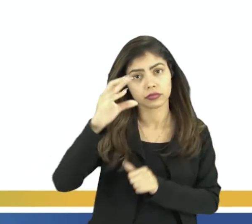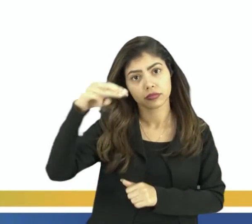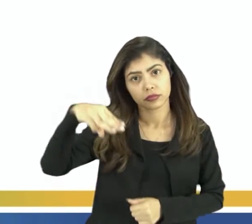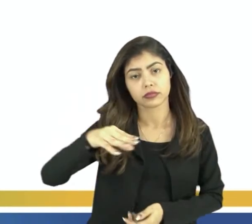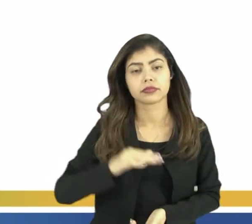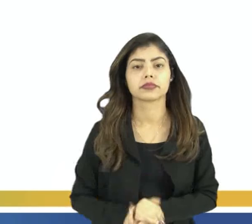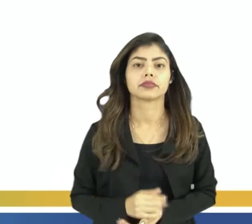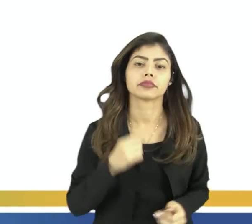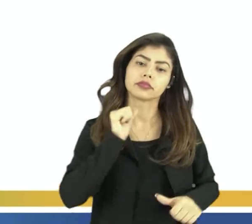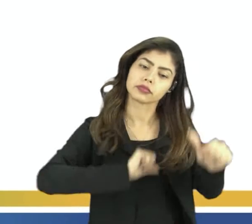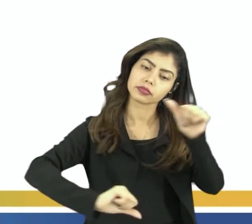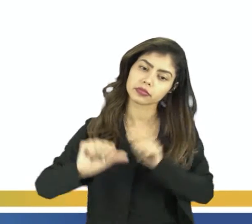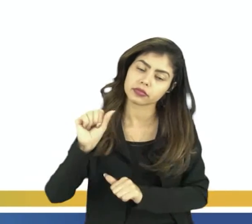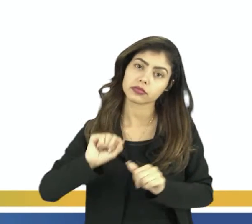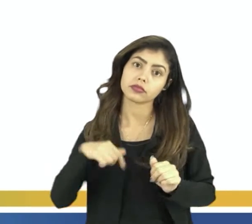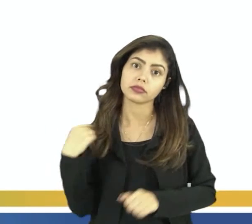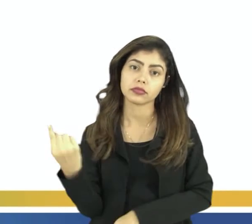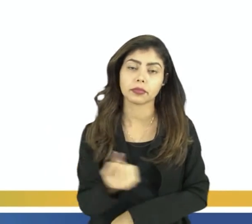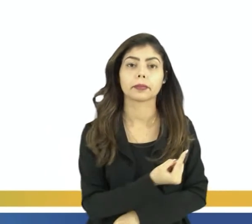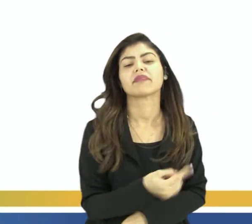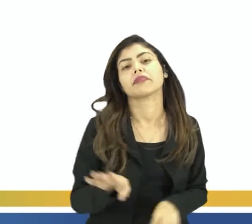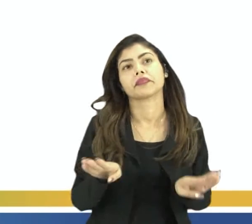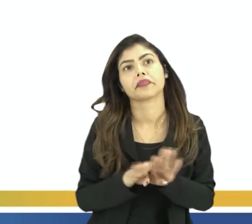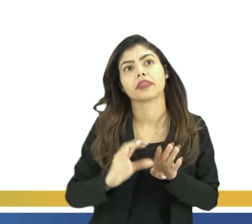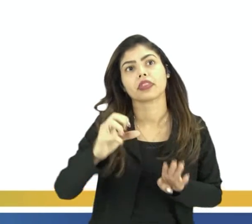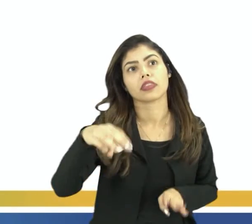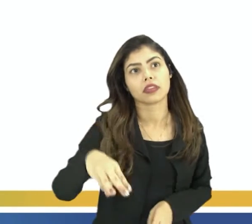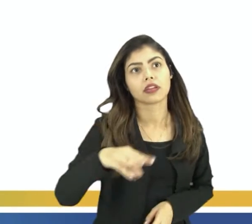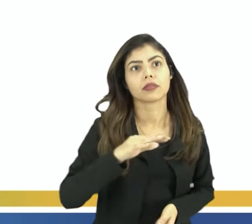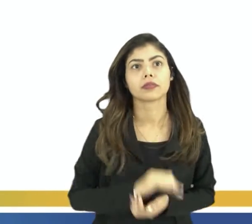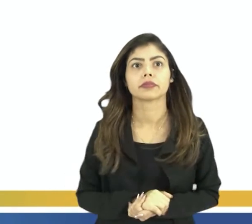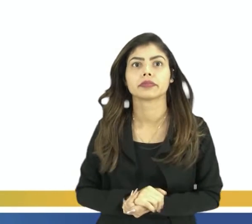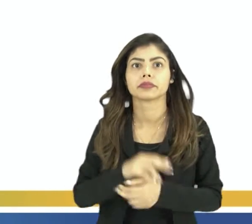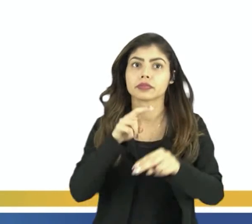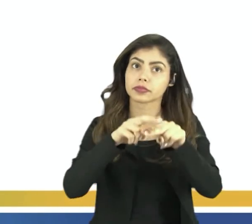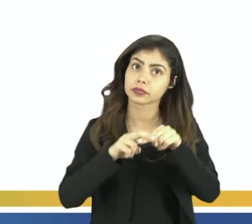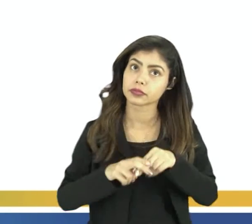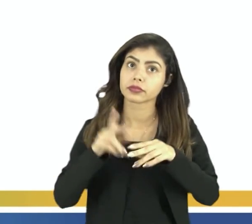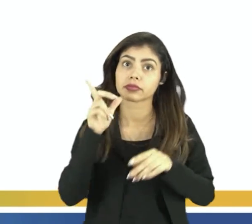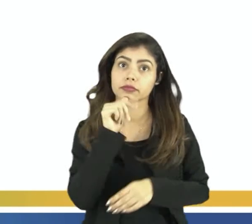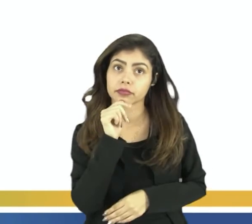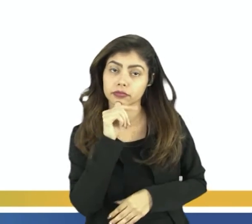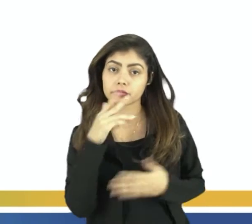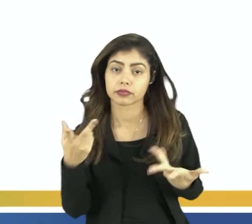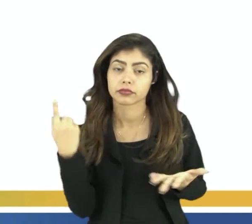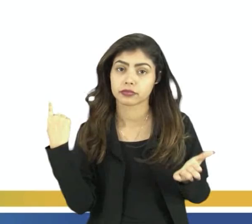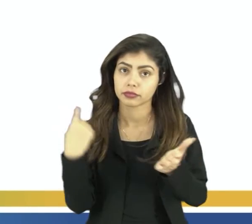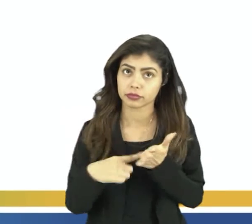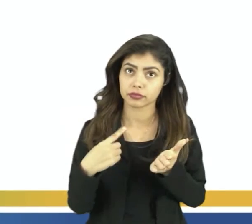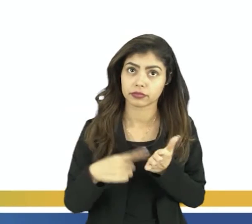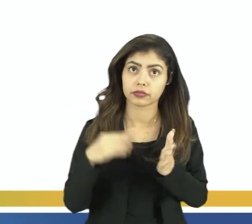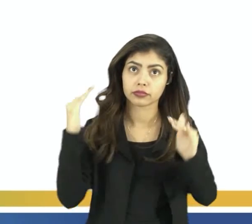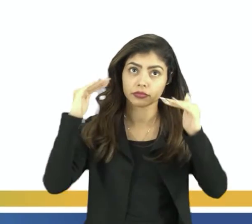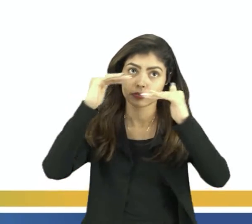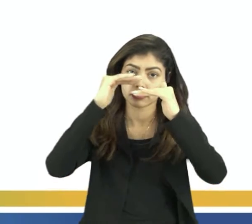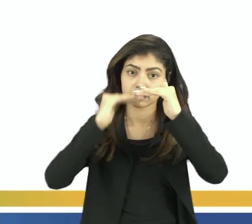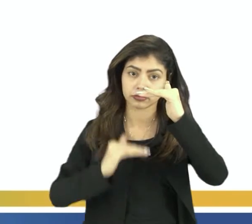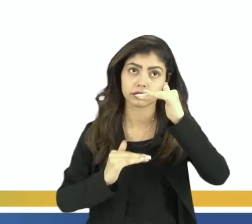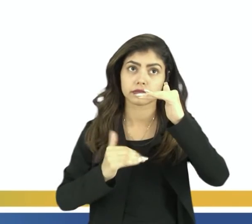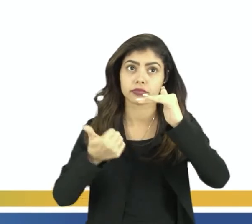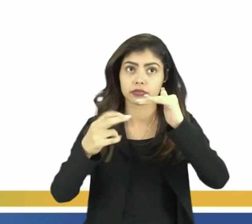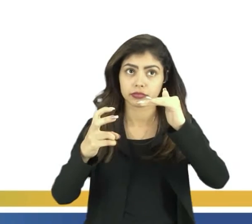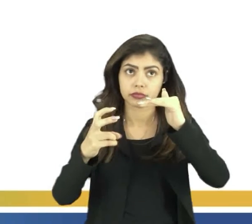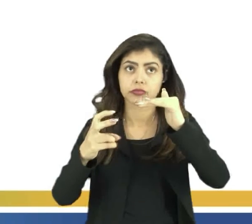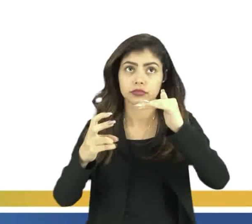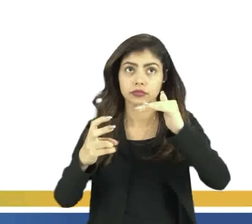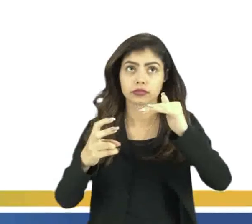transformação, né? Nós temos em metro e nós queremos em centímetro a resposta. Portanto, podemos concluir que a água baixou 15